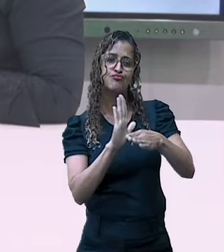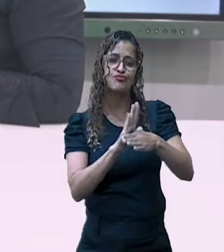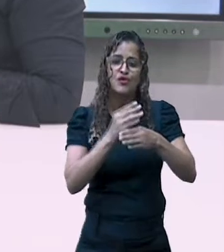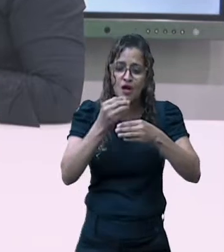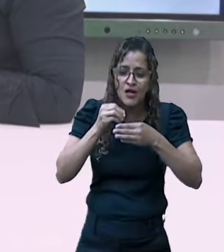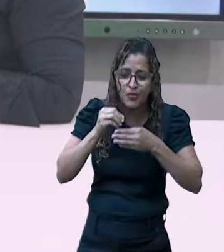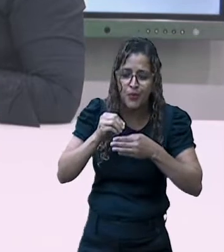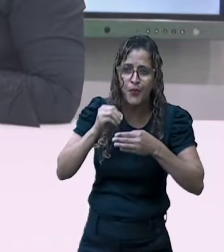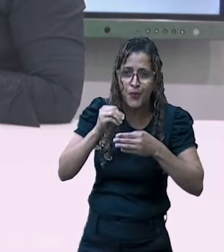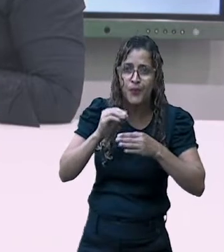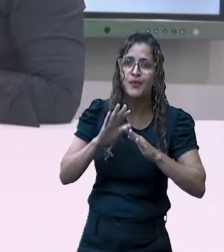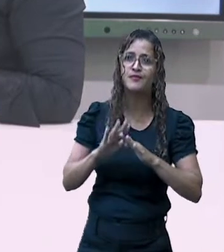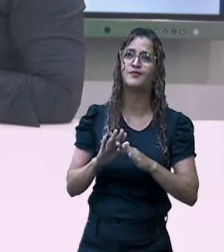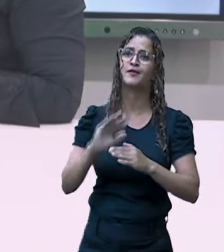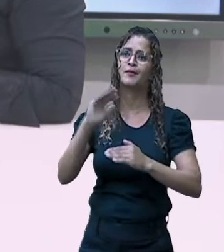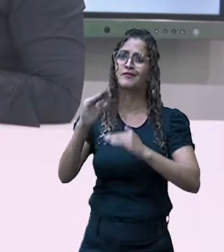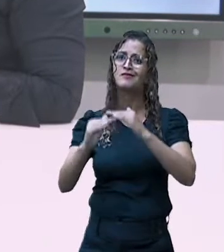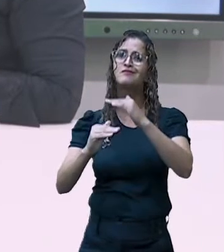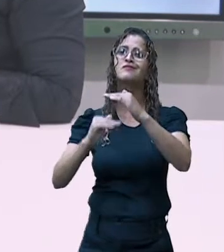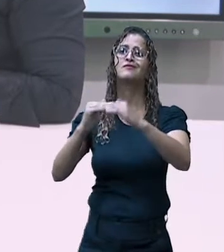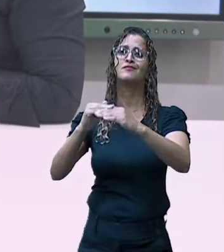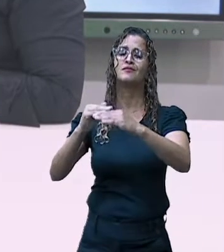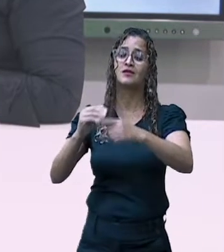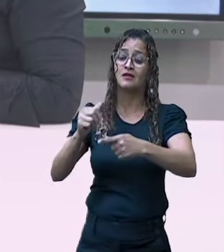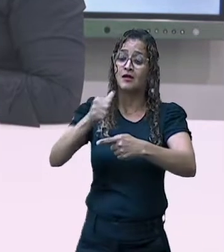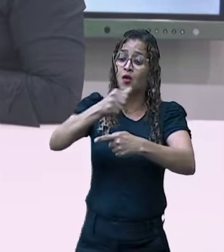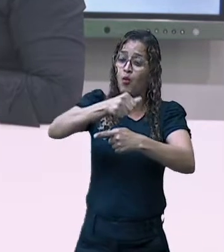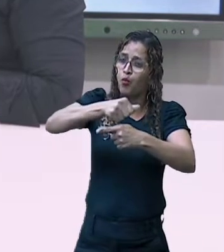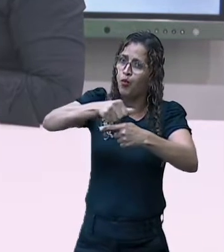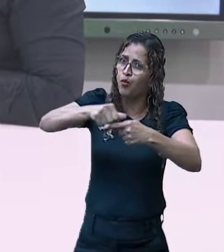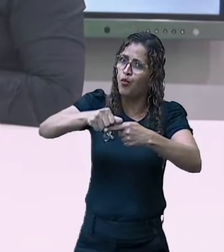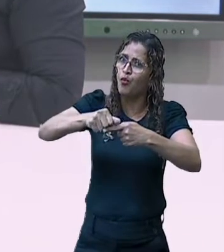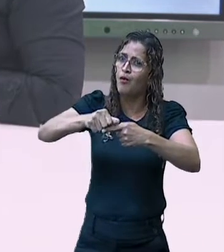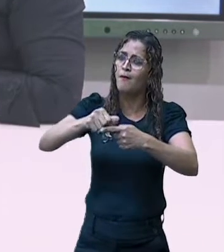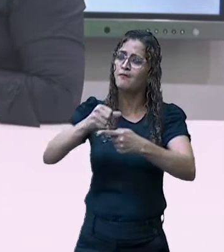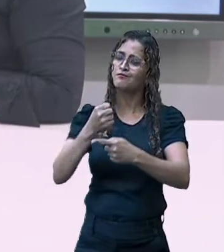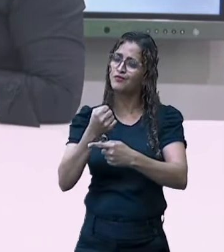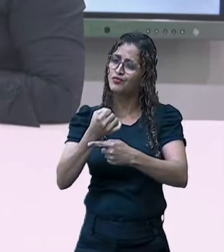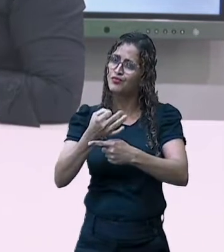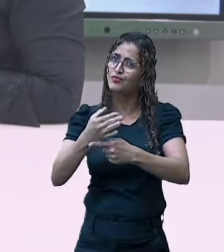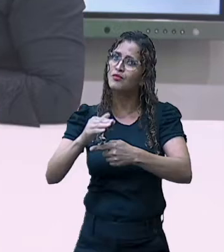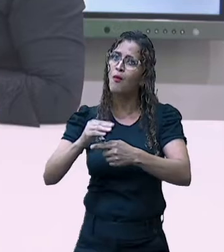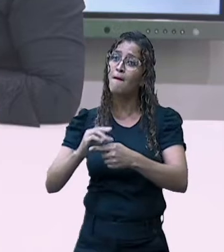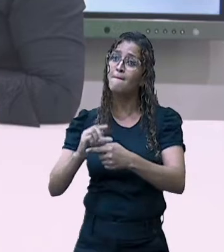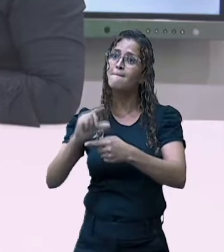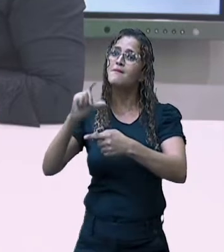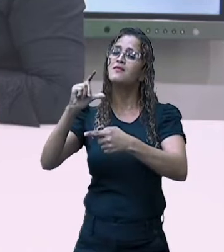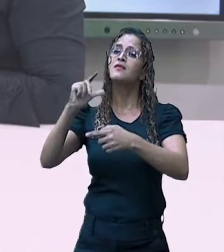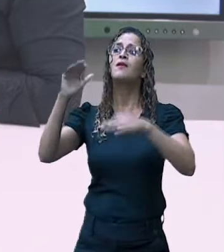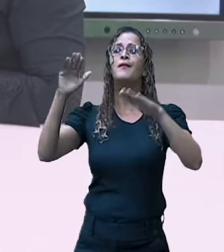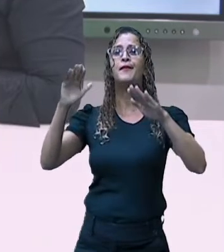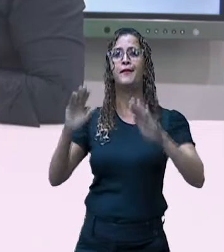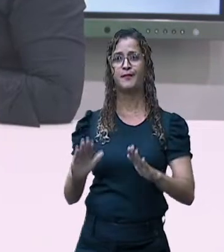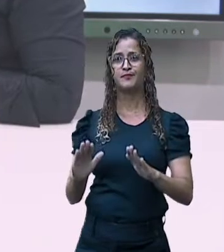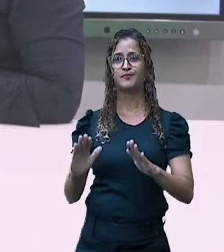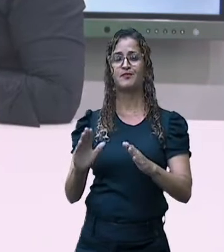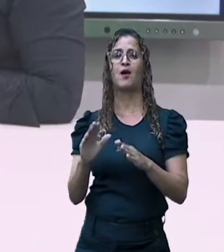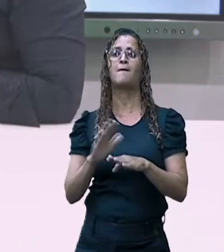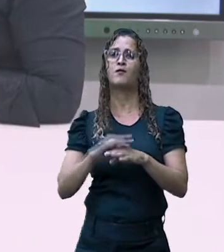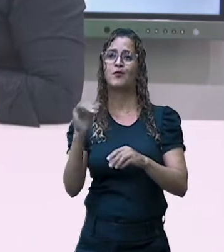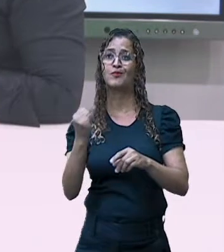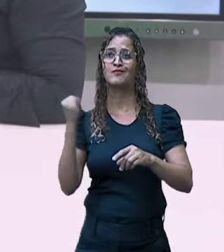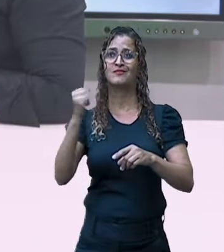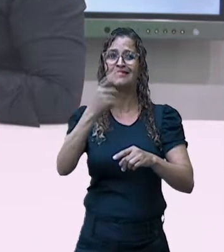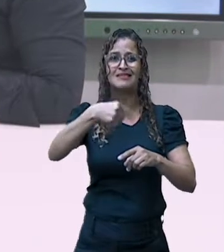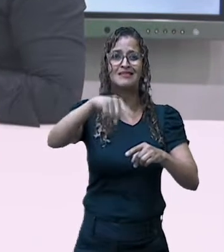aumentando. Por isso, é muito importante que se inicie um acompanhamento no dentista desde os primeiros dentinhos